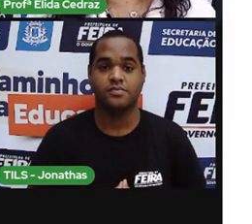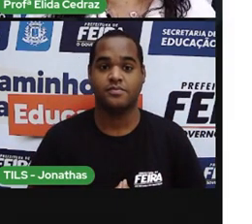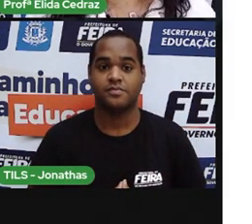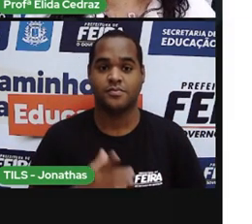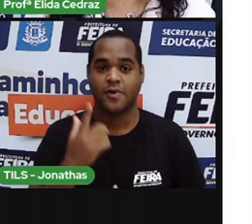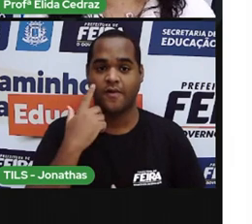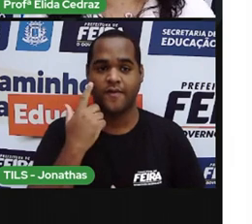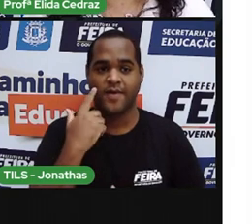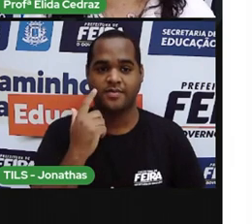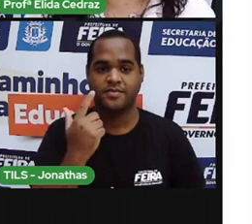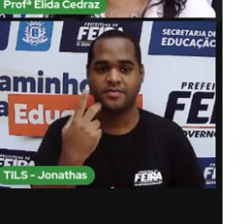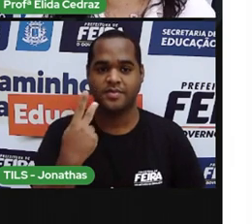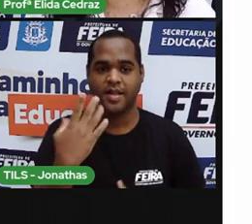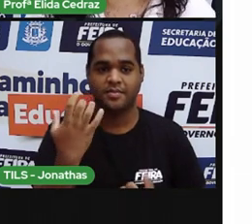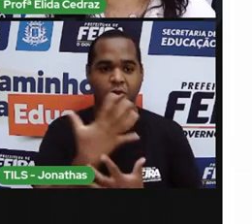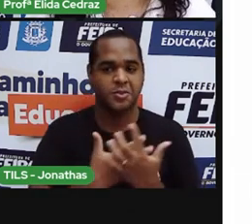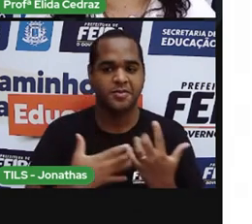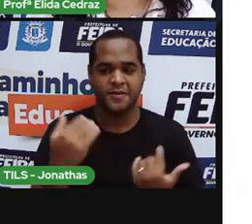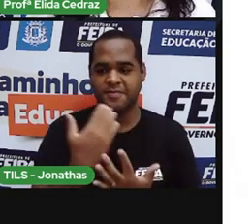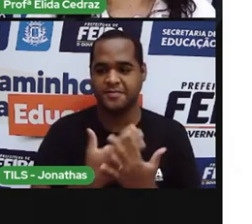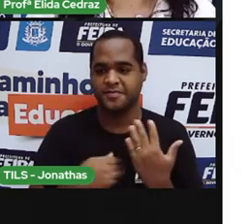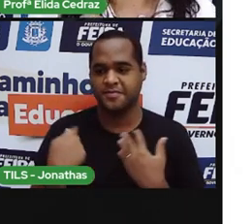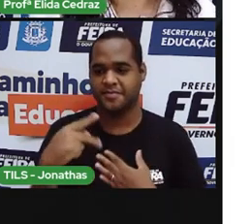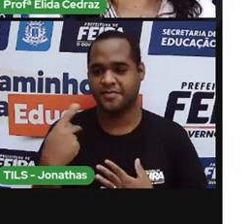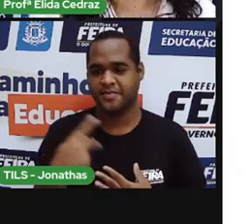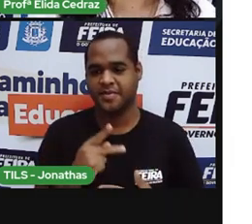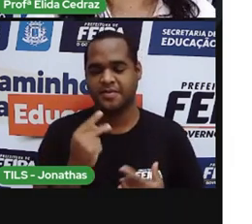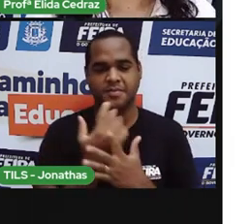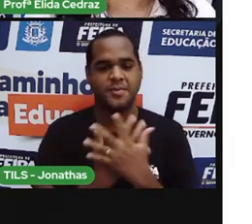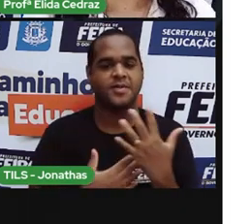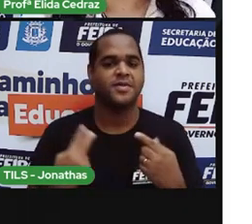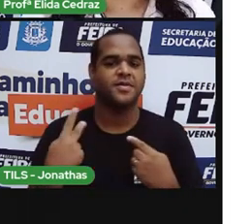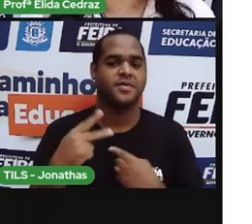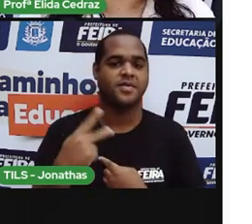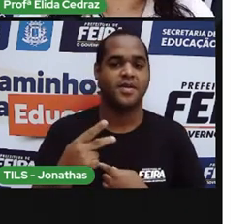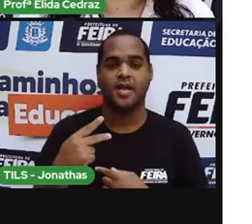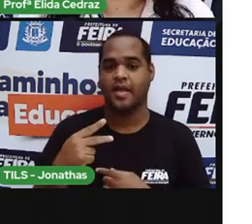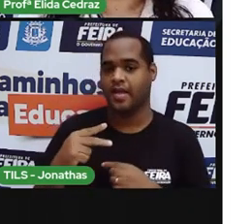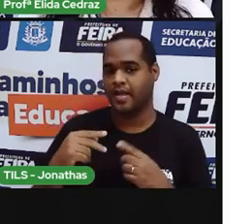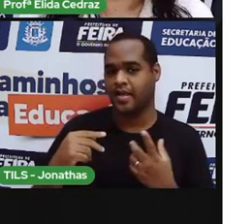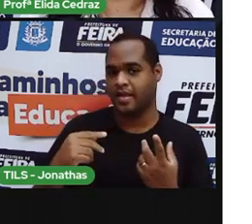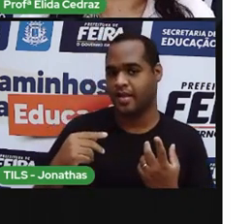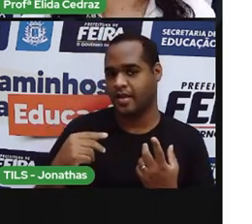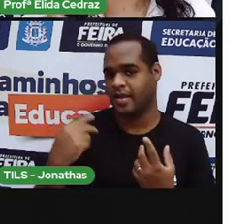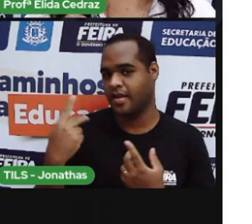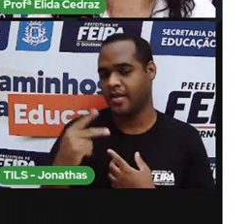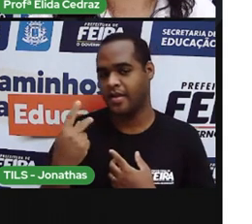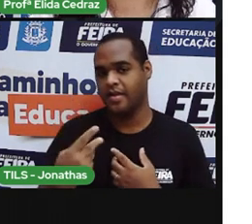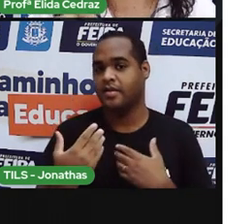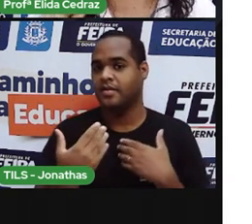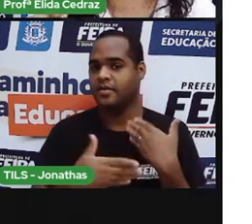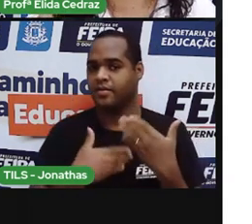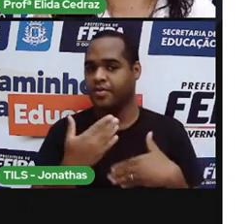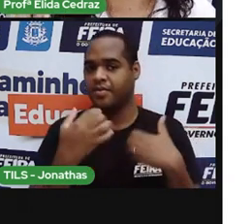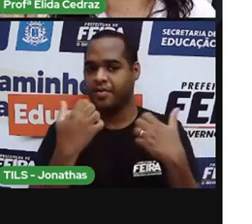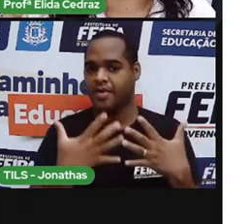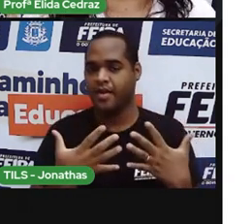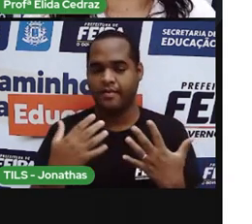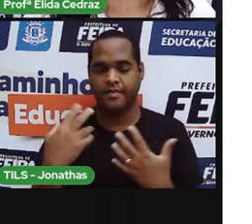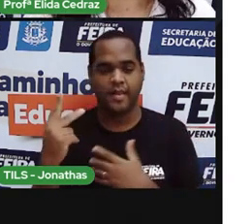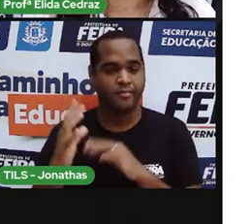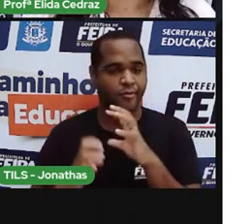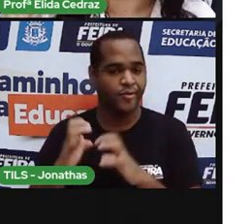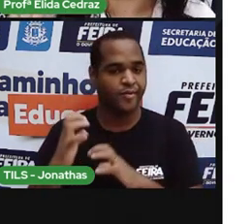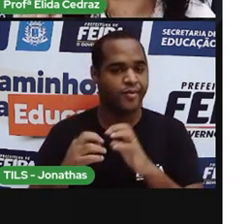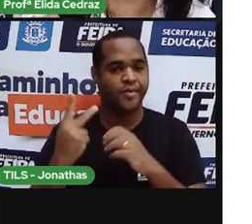Olha só a estrofe da música O Cravo e a Rosa. O cravo brigou com a rosa debaixo de uma